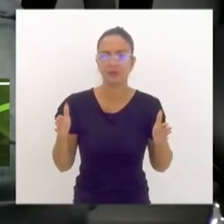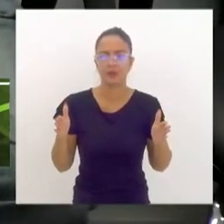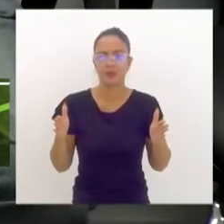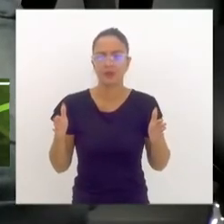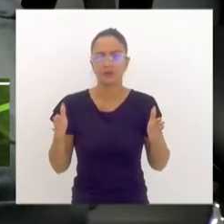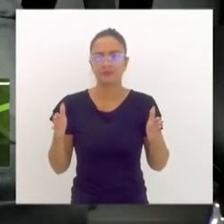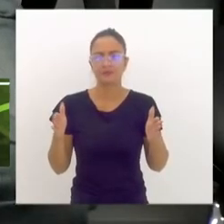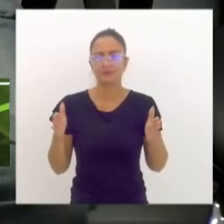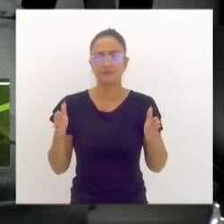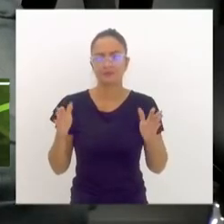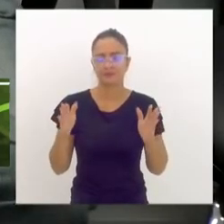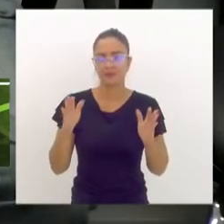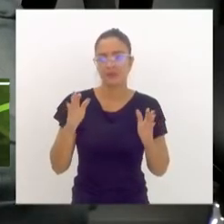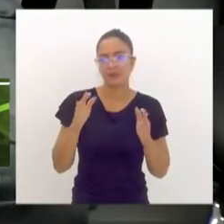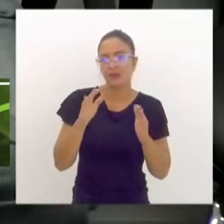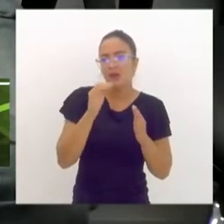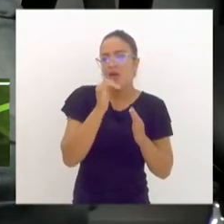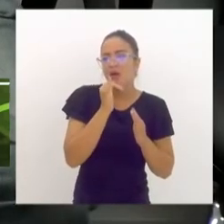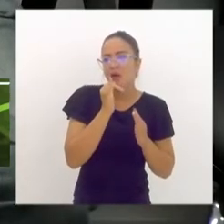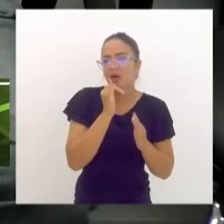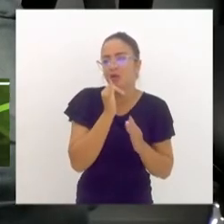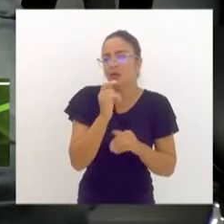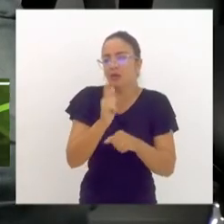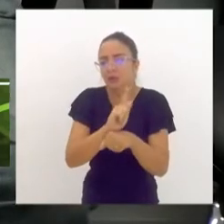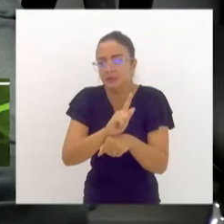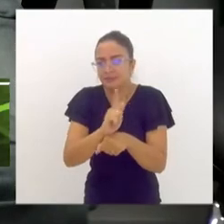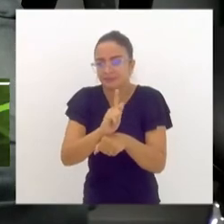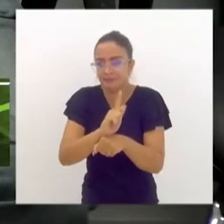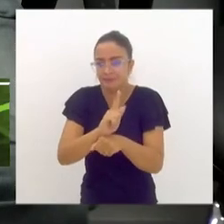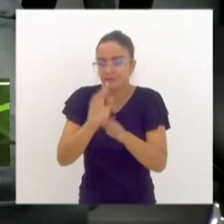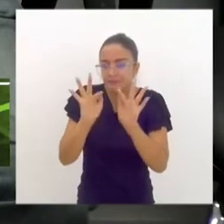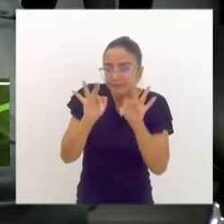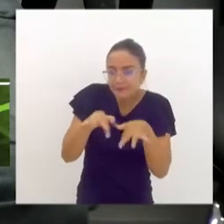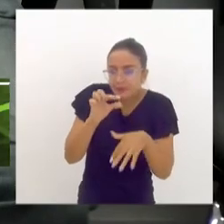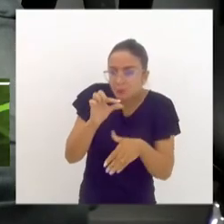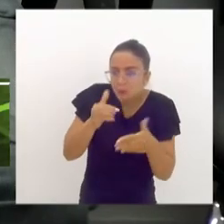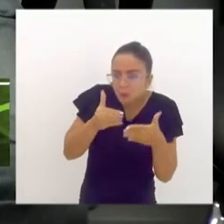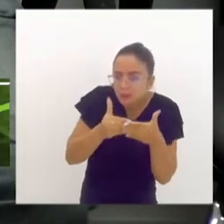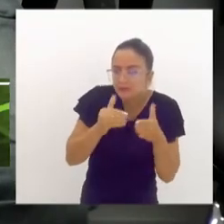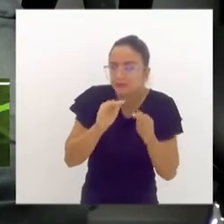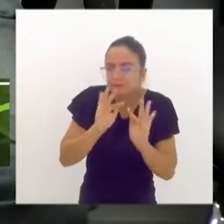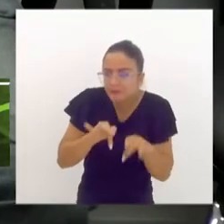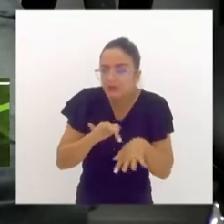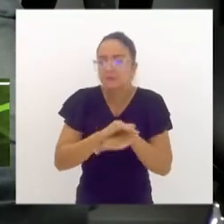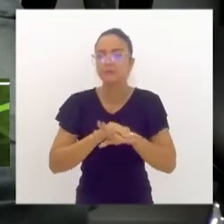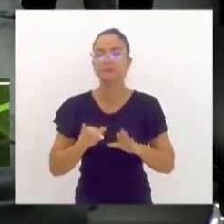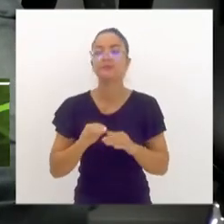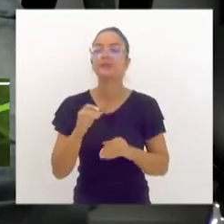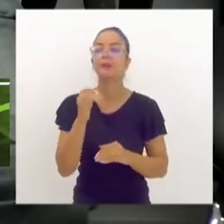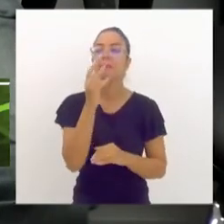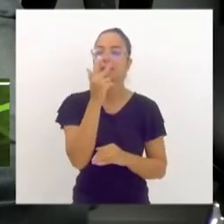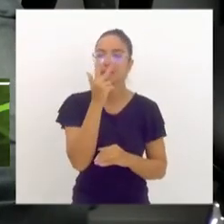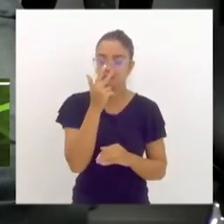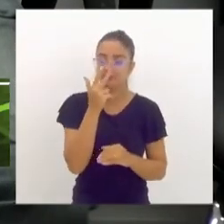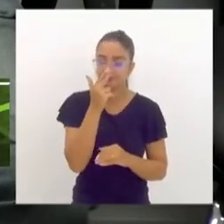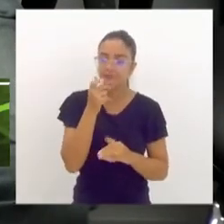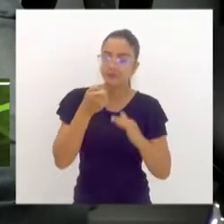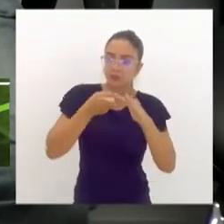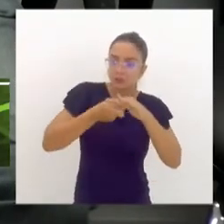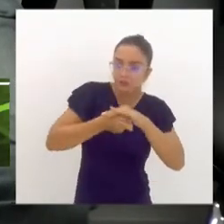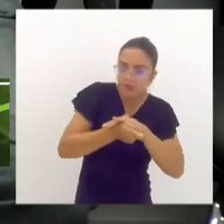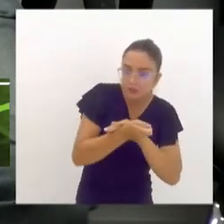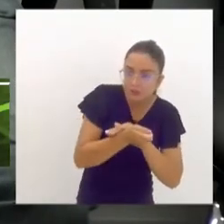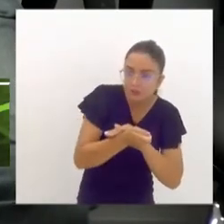de finalização dessa gestão do governo, um investimento na área de educação, as